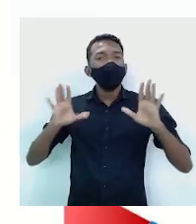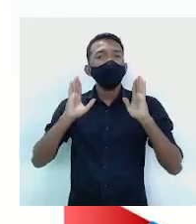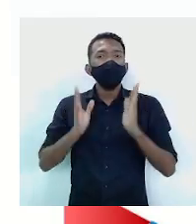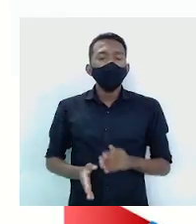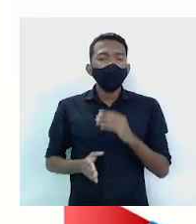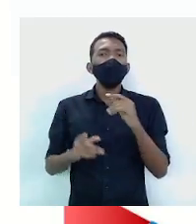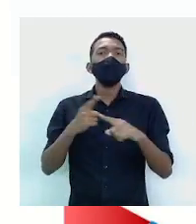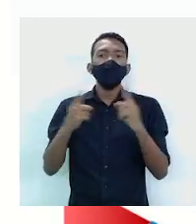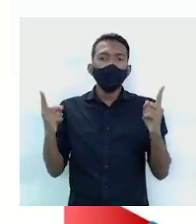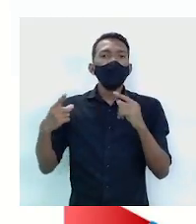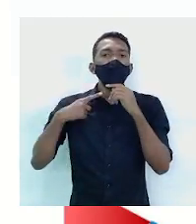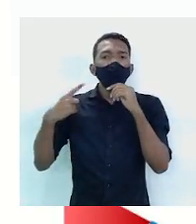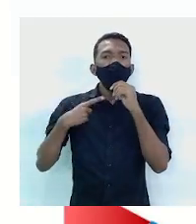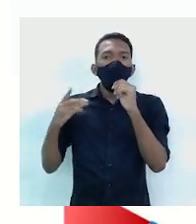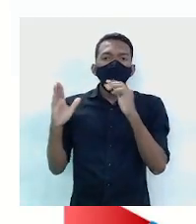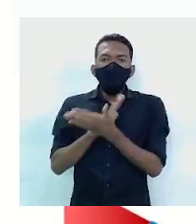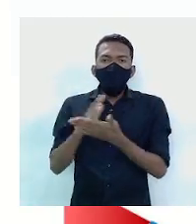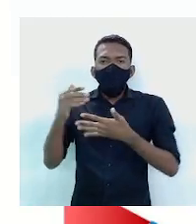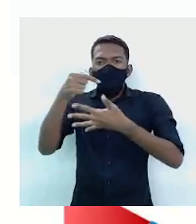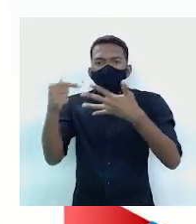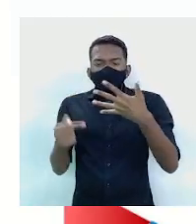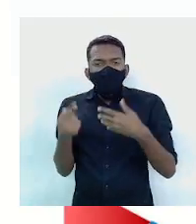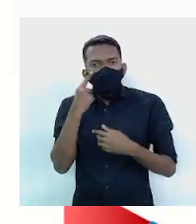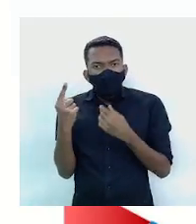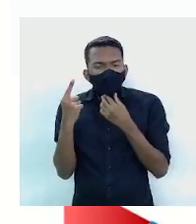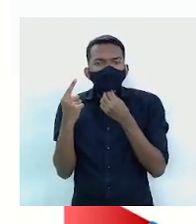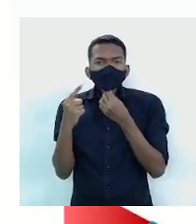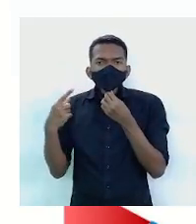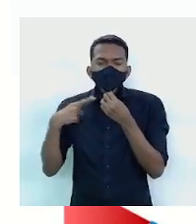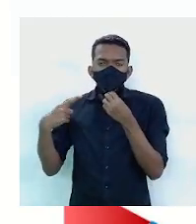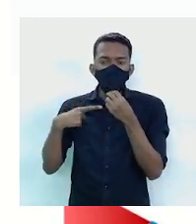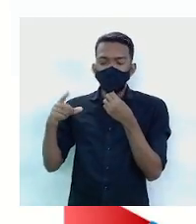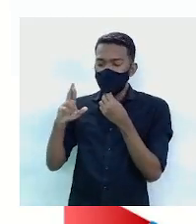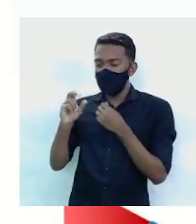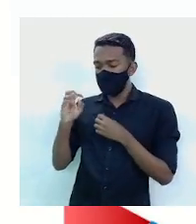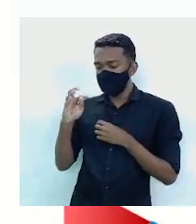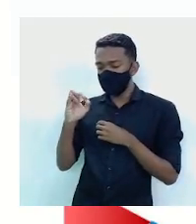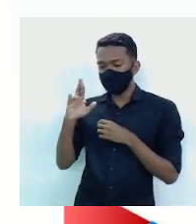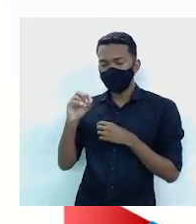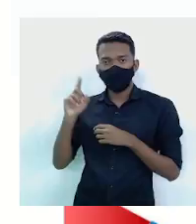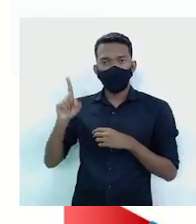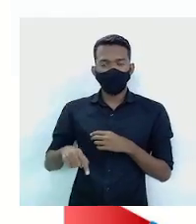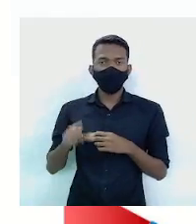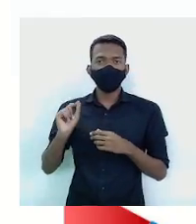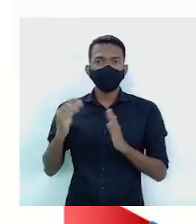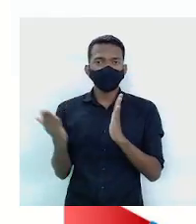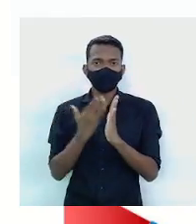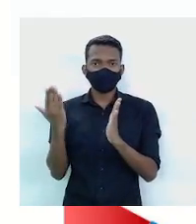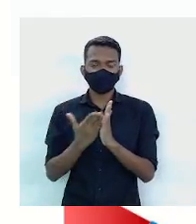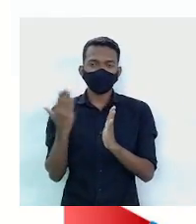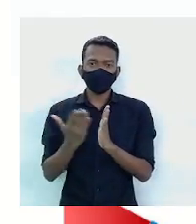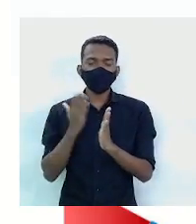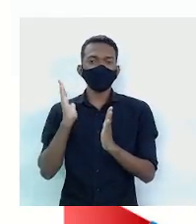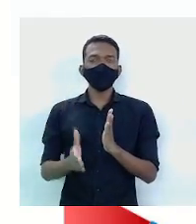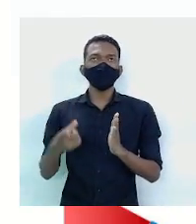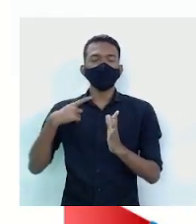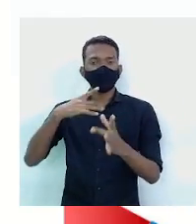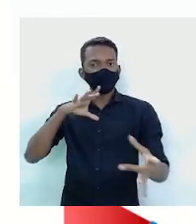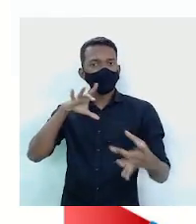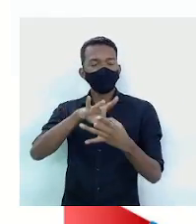ver algumas delas. A primeira diz que o roteiro é o livro de bordo em que